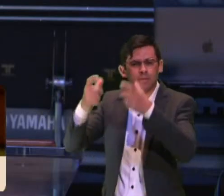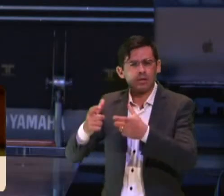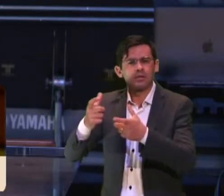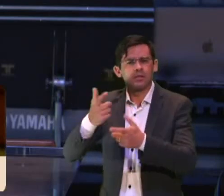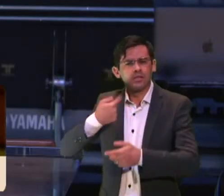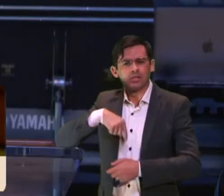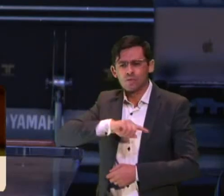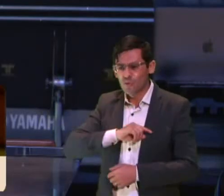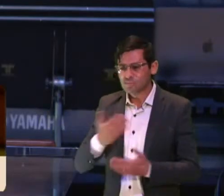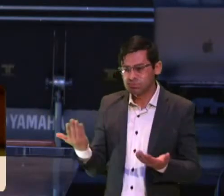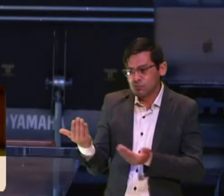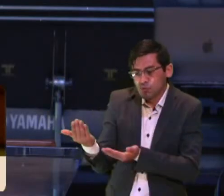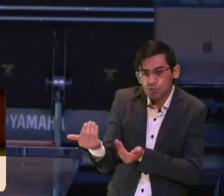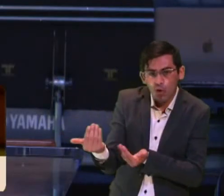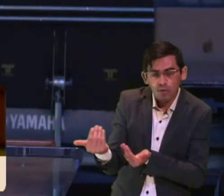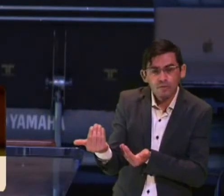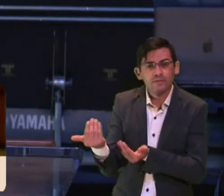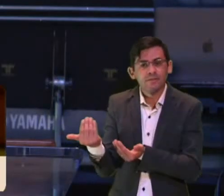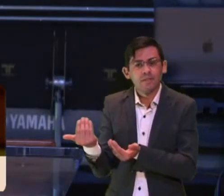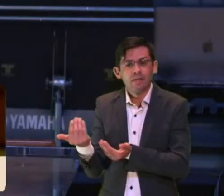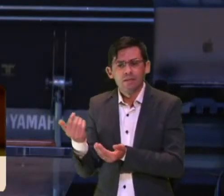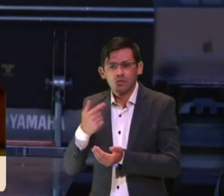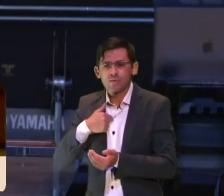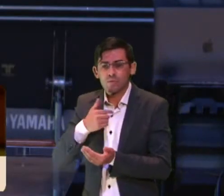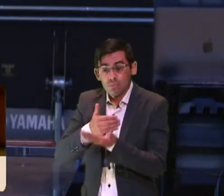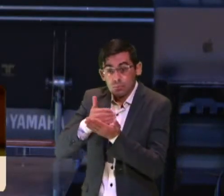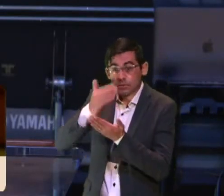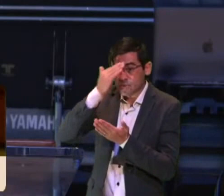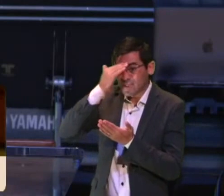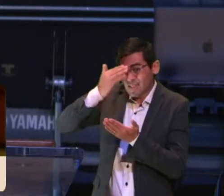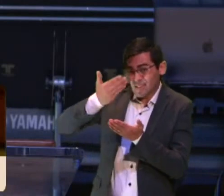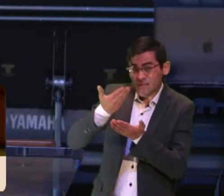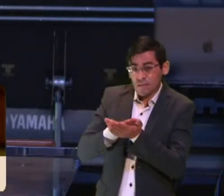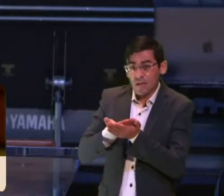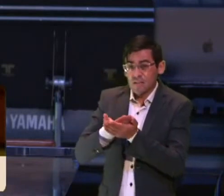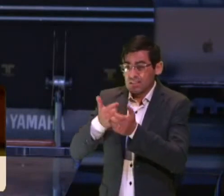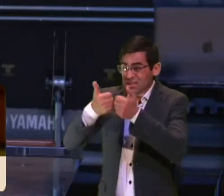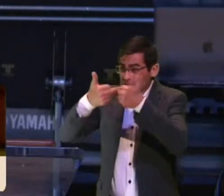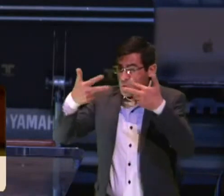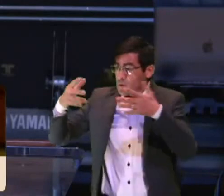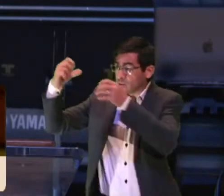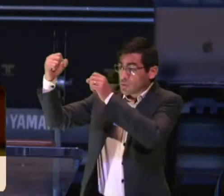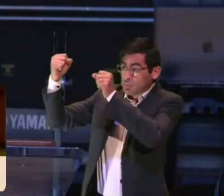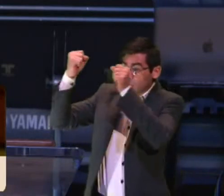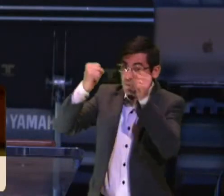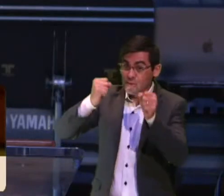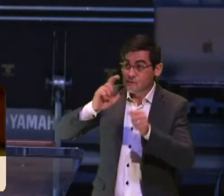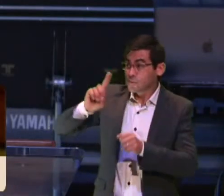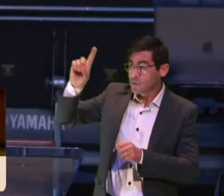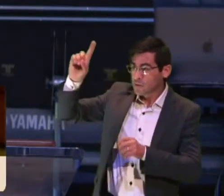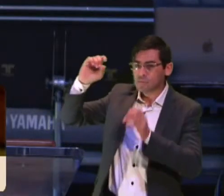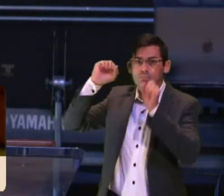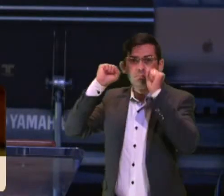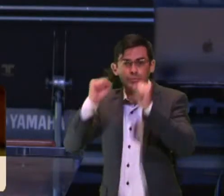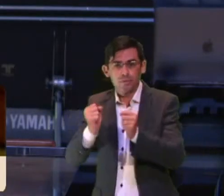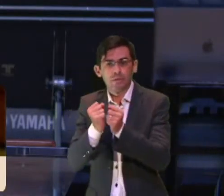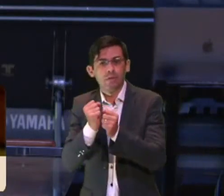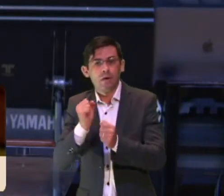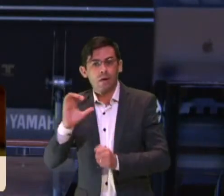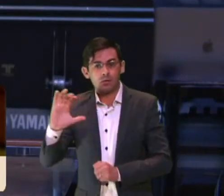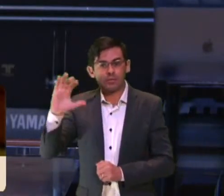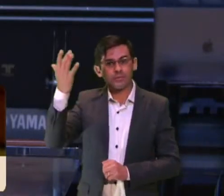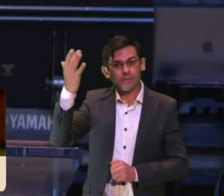nós, aqueles meninos, começávamos a acreditar que coisas do poder de Deus podiam acontecer. E as